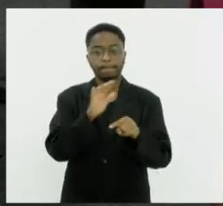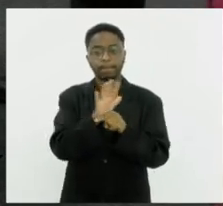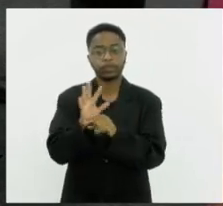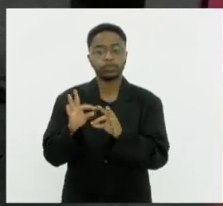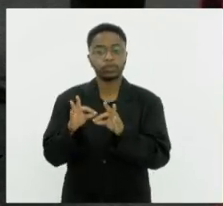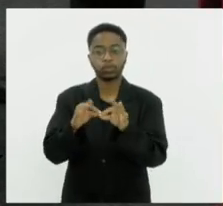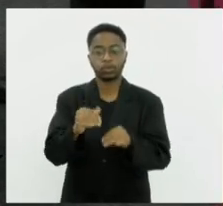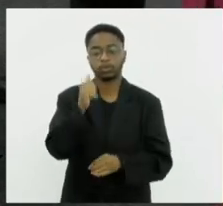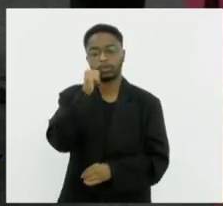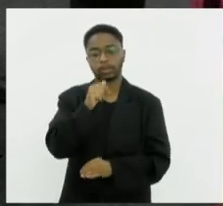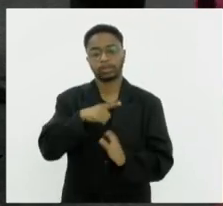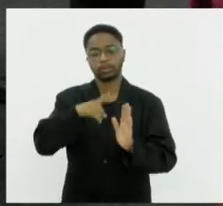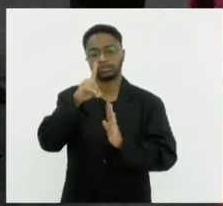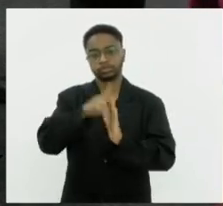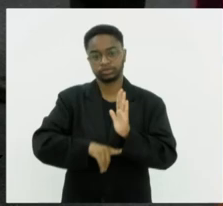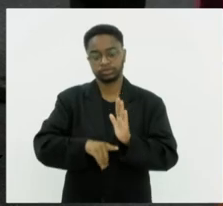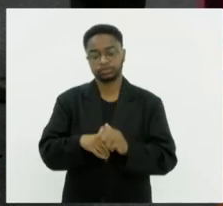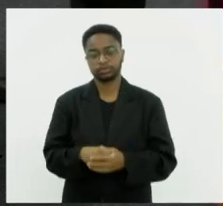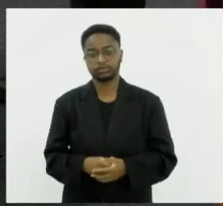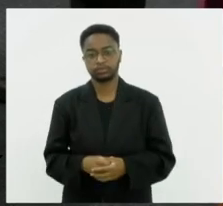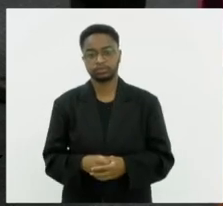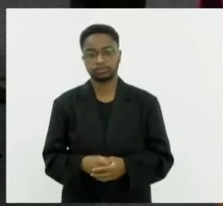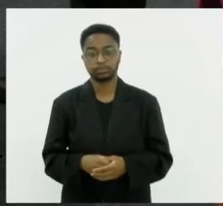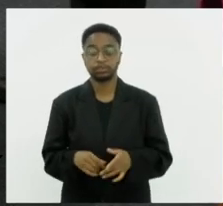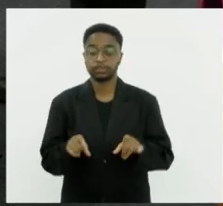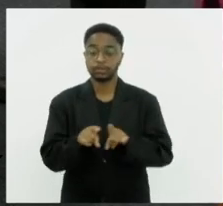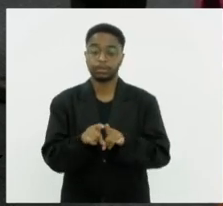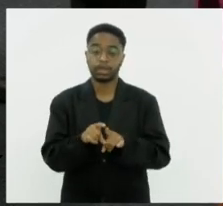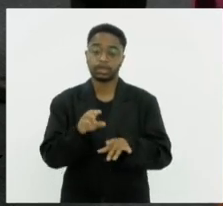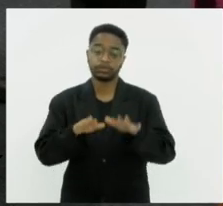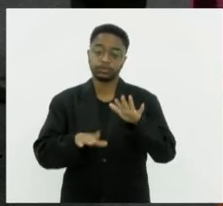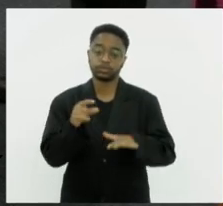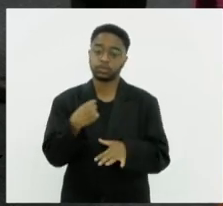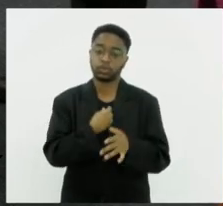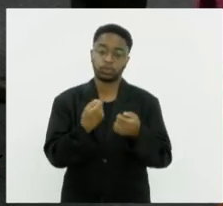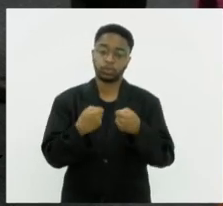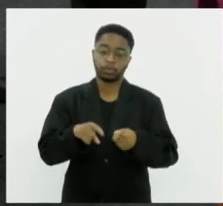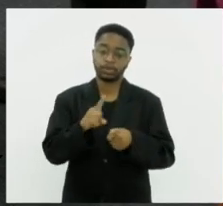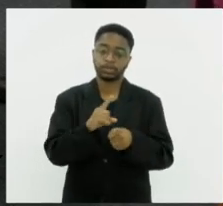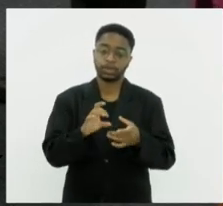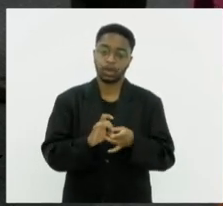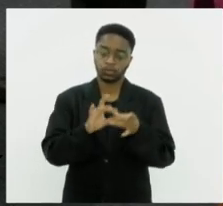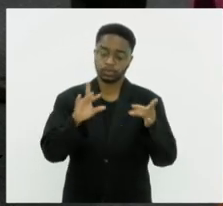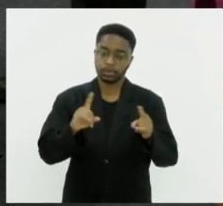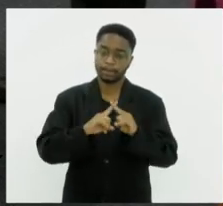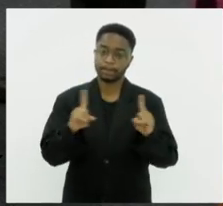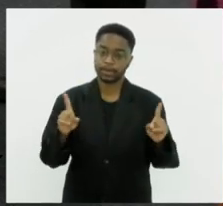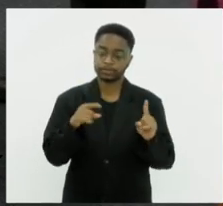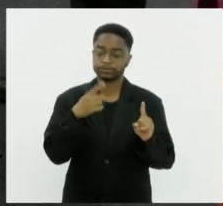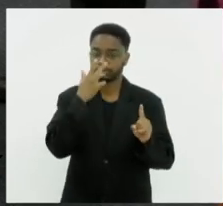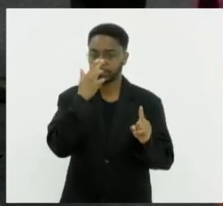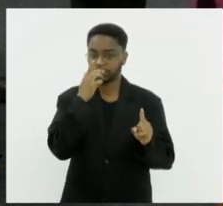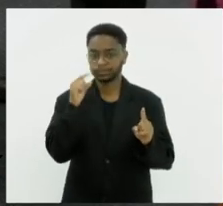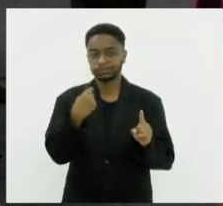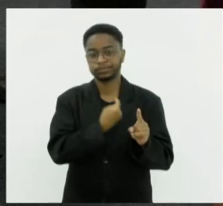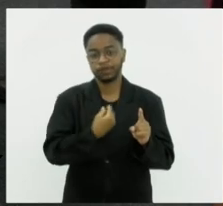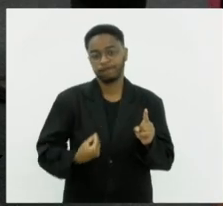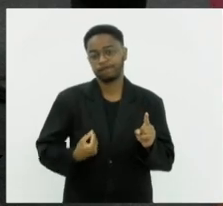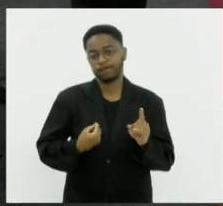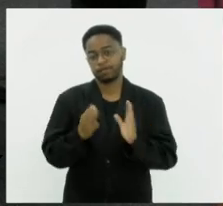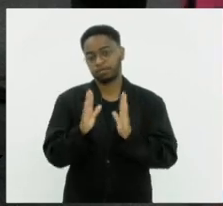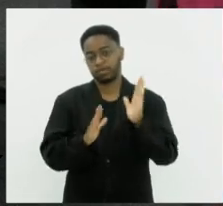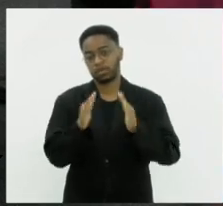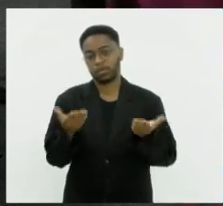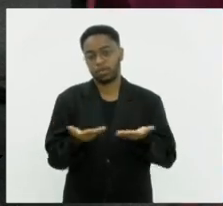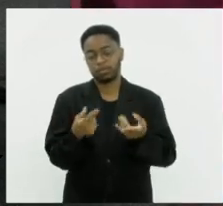direitos. E mesmo que a gente não precise dessas autorizações, né, Mink? A gente parece que vive nesses tempos, porque a